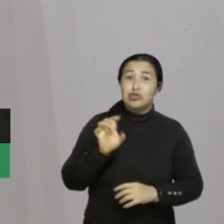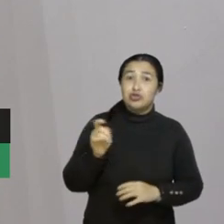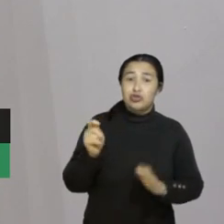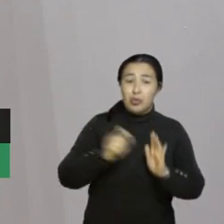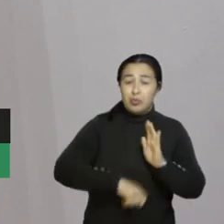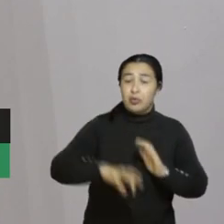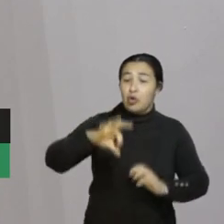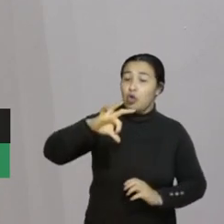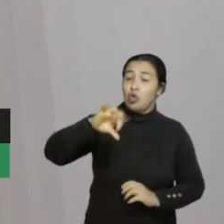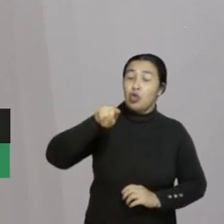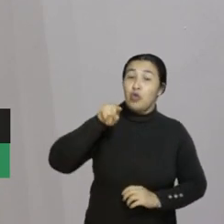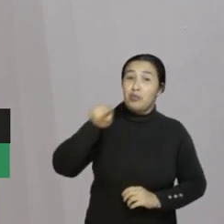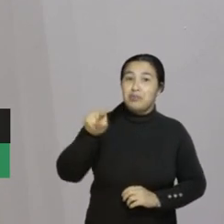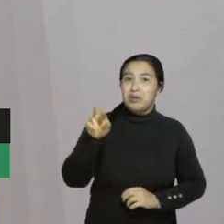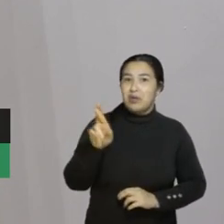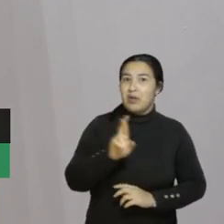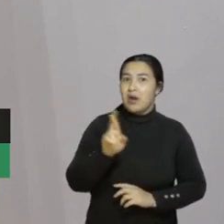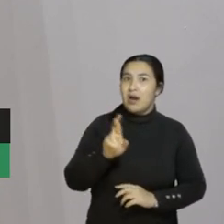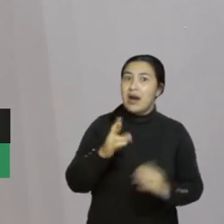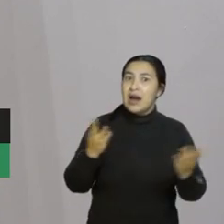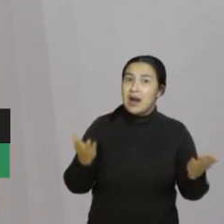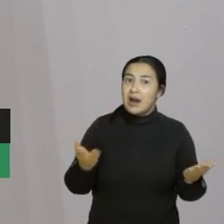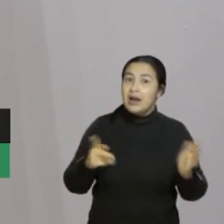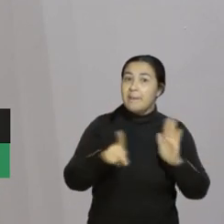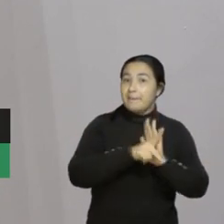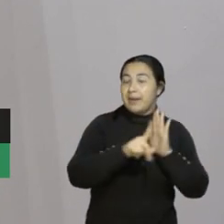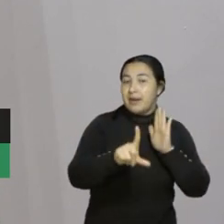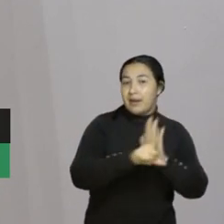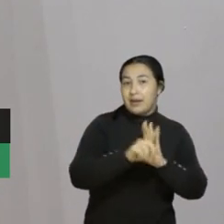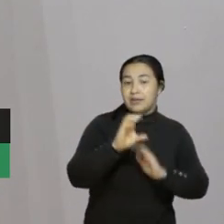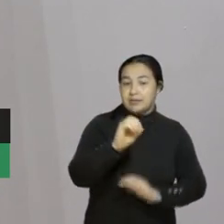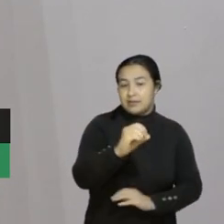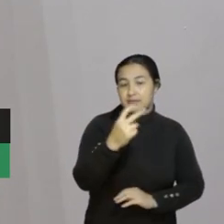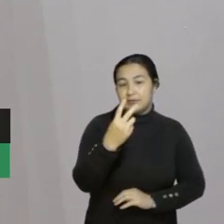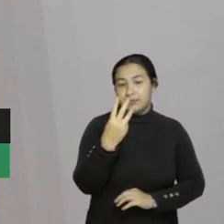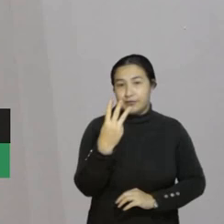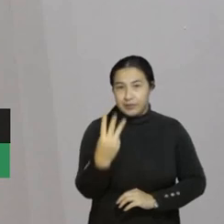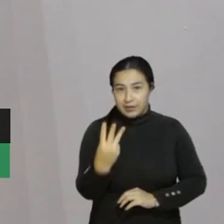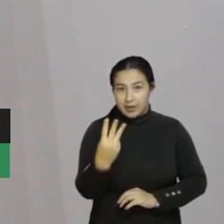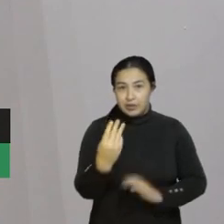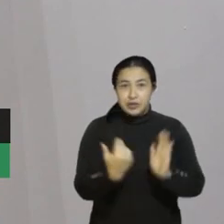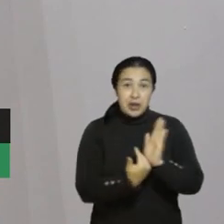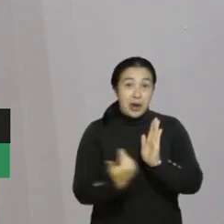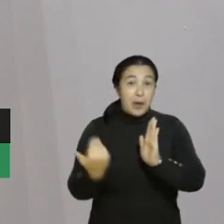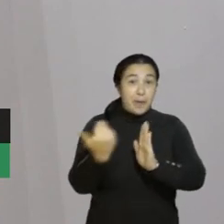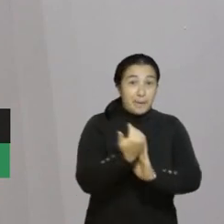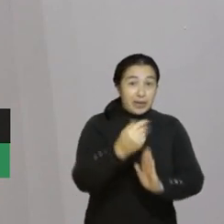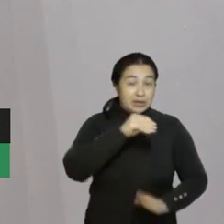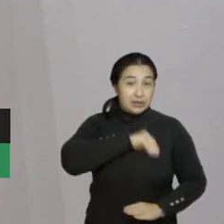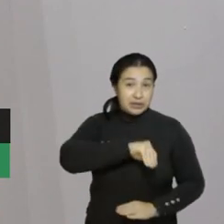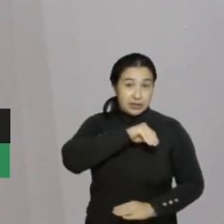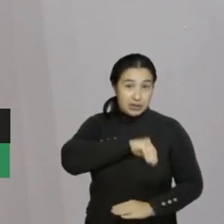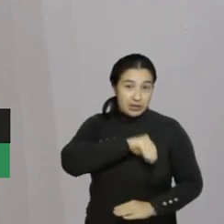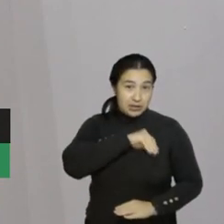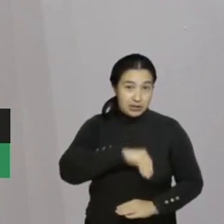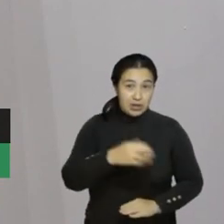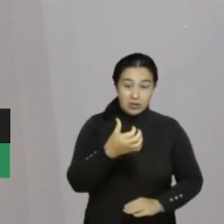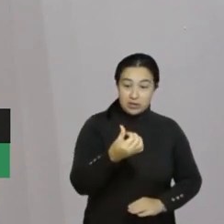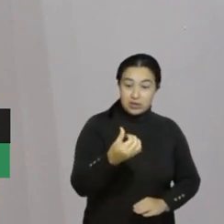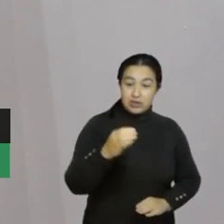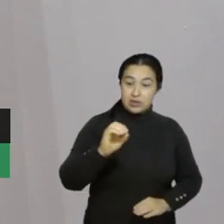colega. E o PL 03, um aumentinho salarial de